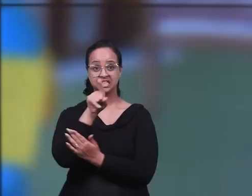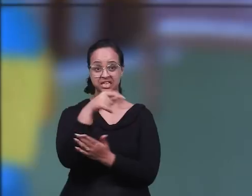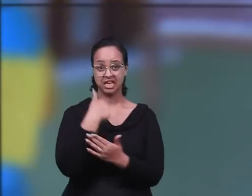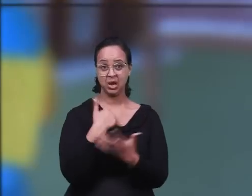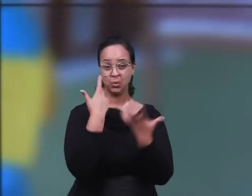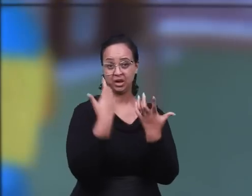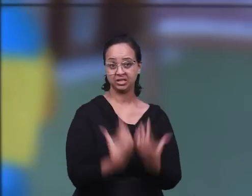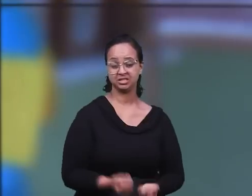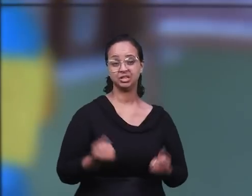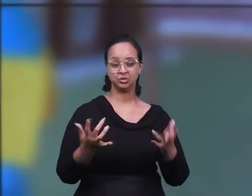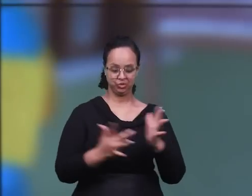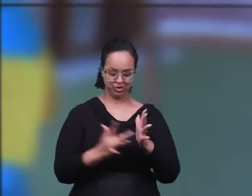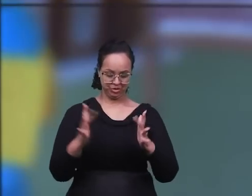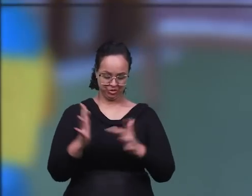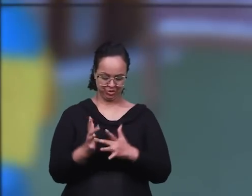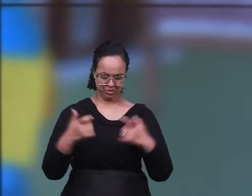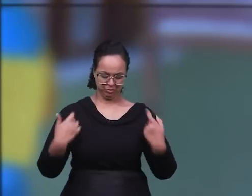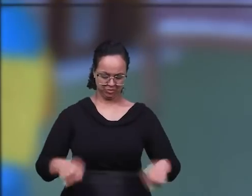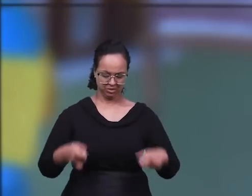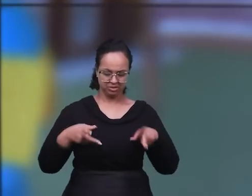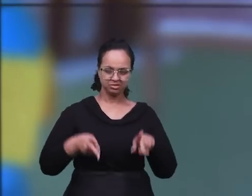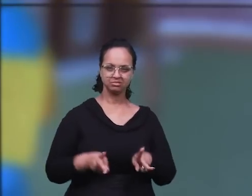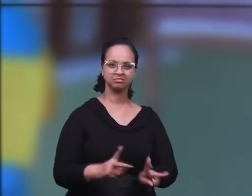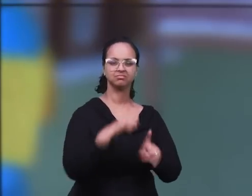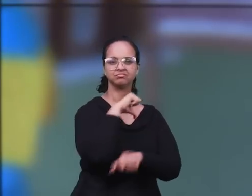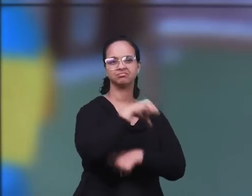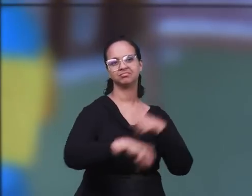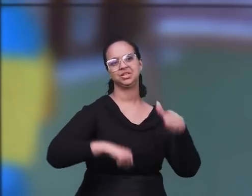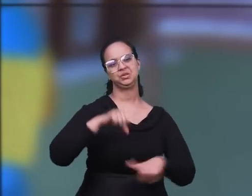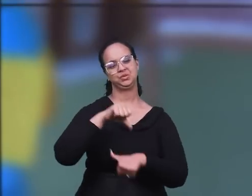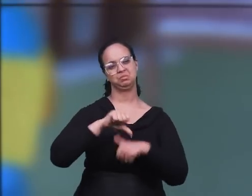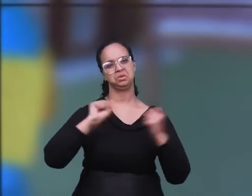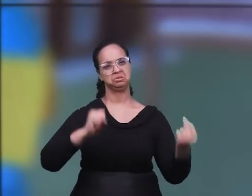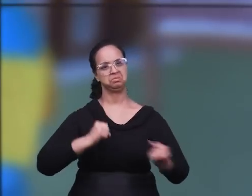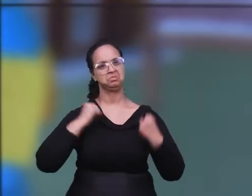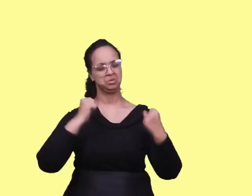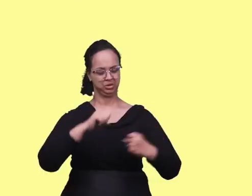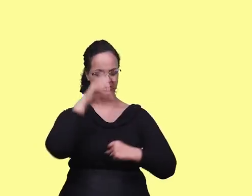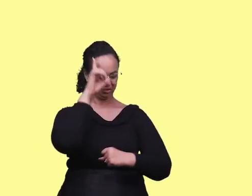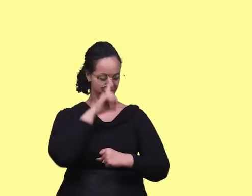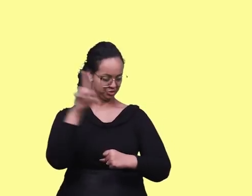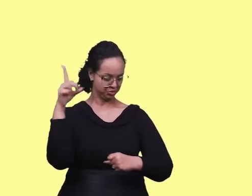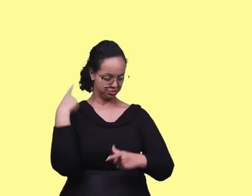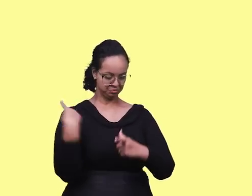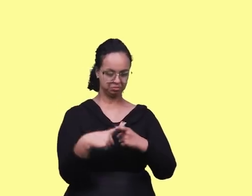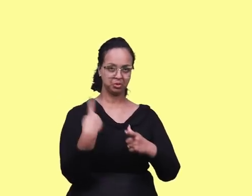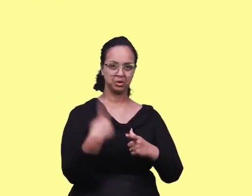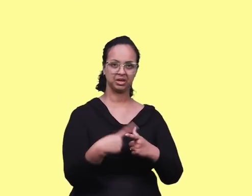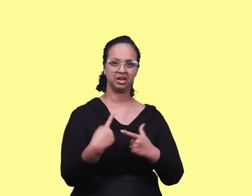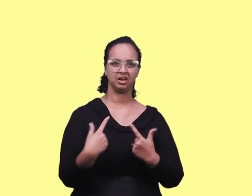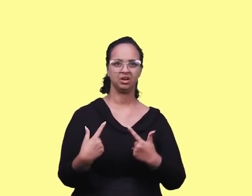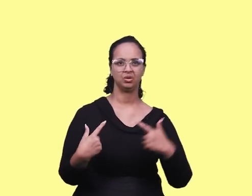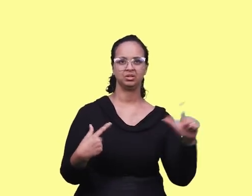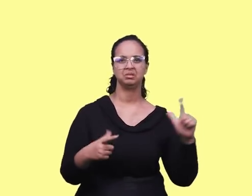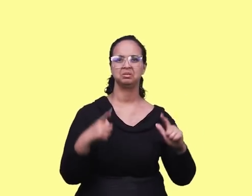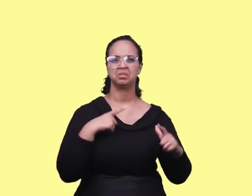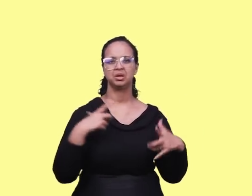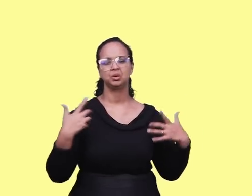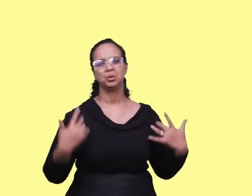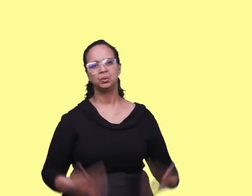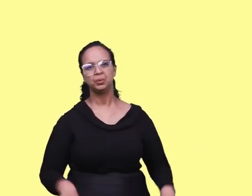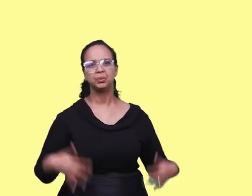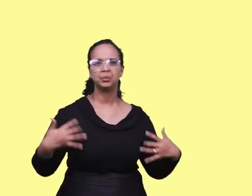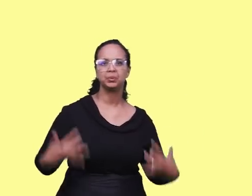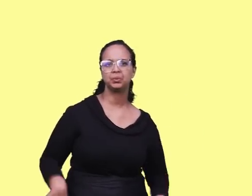aceito Jesus como meu Salvador, eu tenho a vida transformada pelo poder de Deus. Porque noutro tempo erais